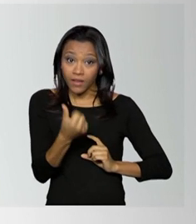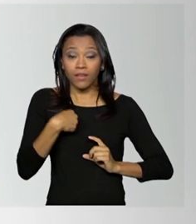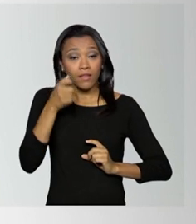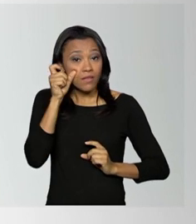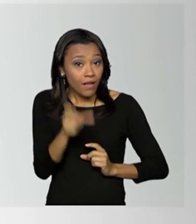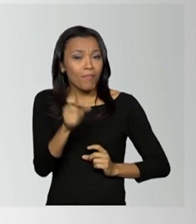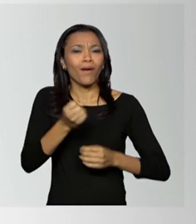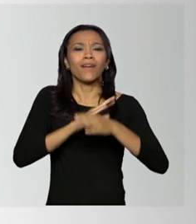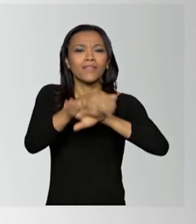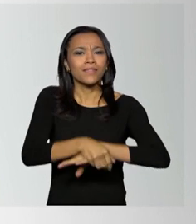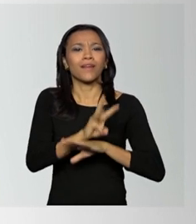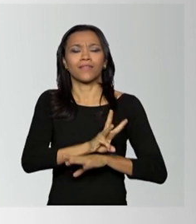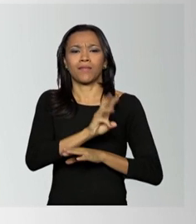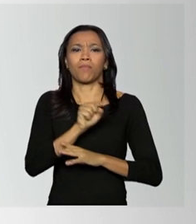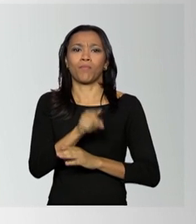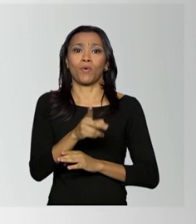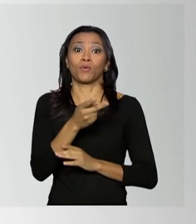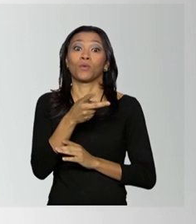podem acessar